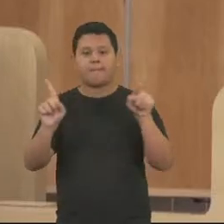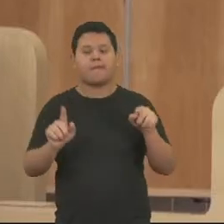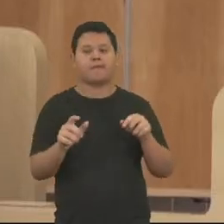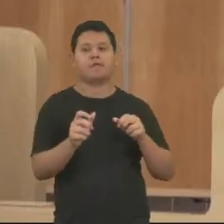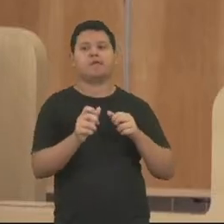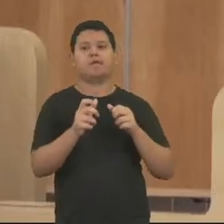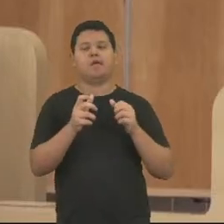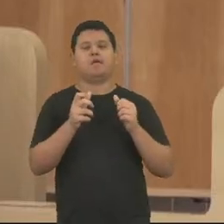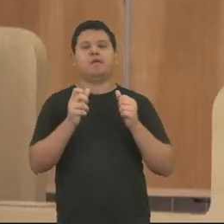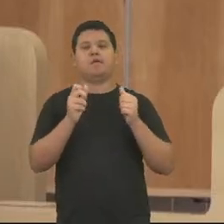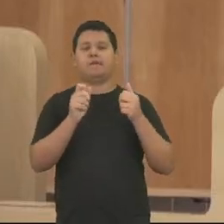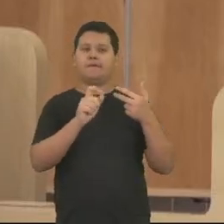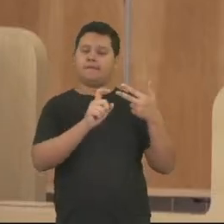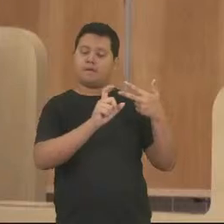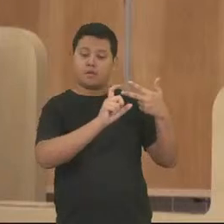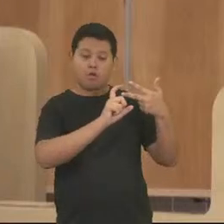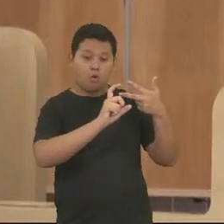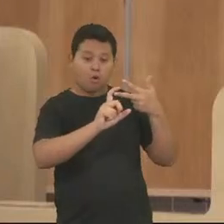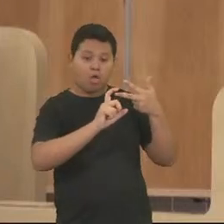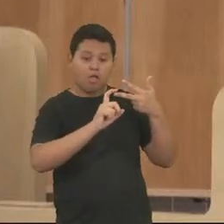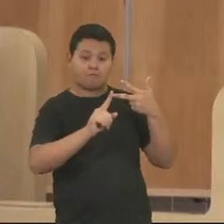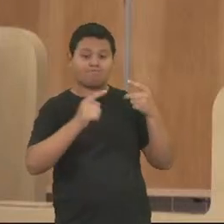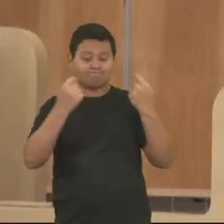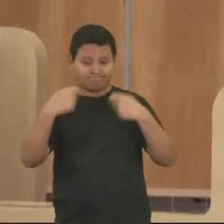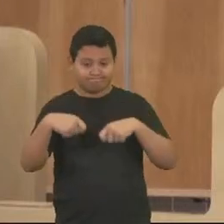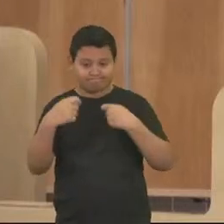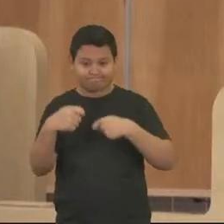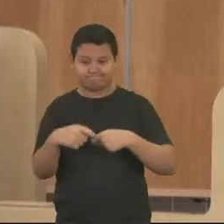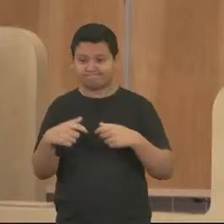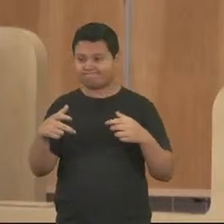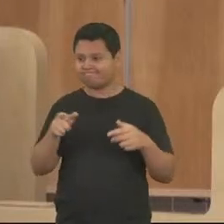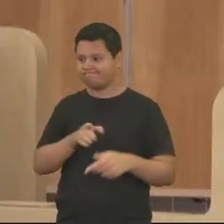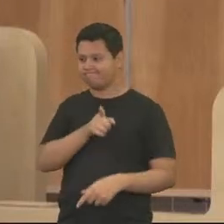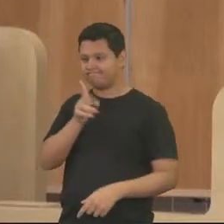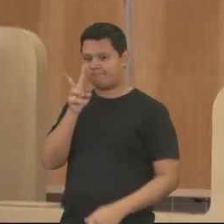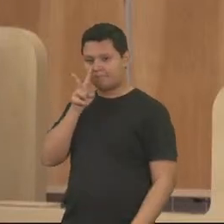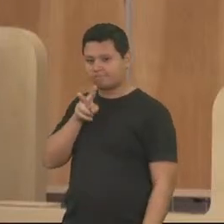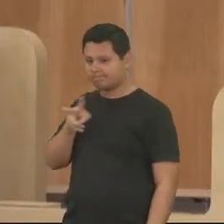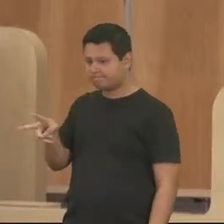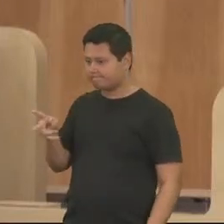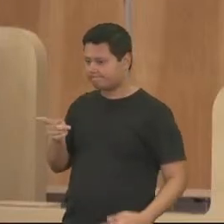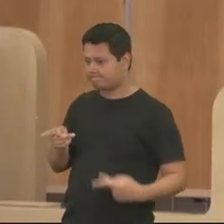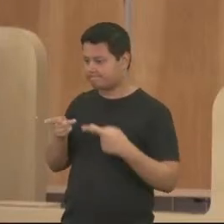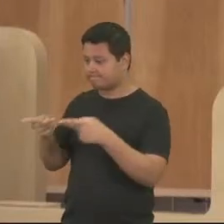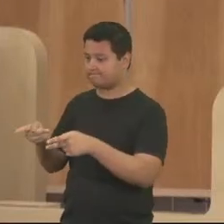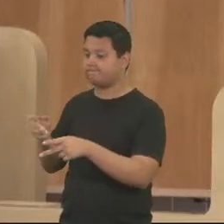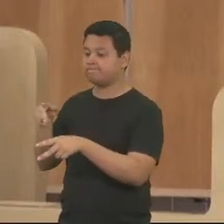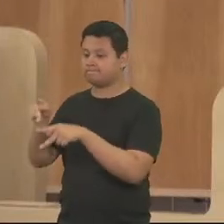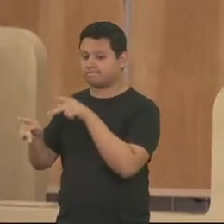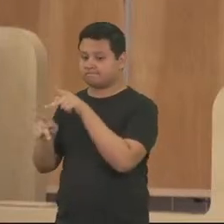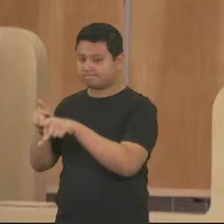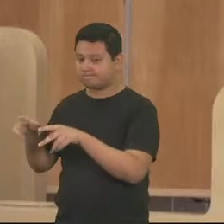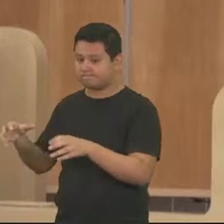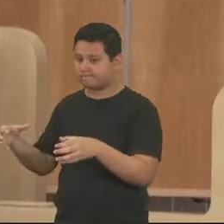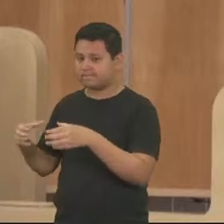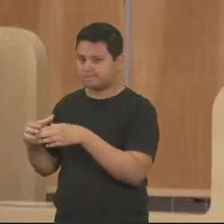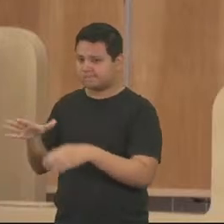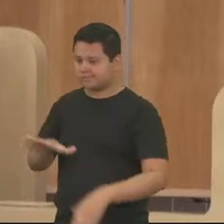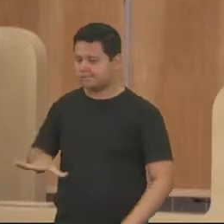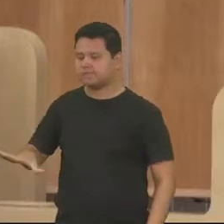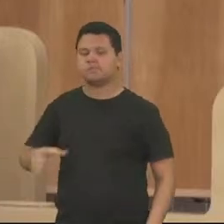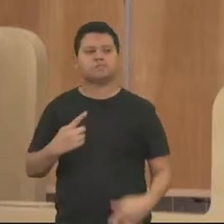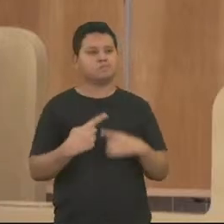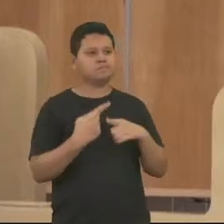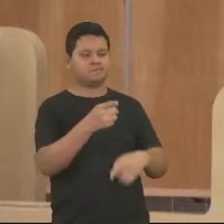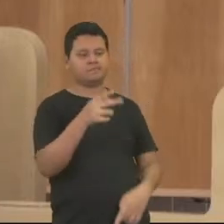ele se aproxime um pouco mais das comunidades. Por que, vereador Valmir? Eu acho que a